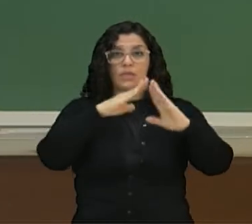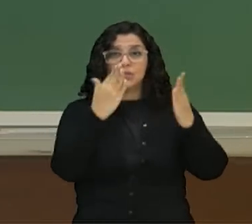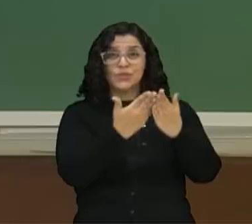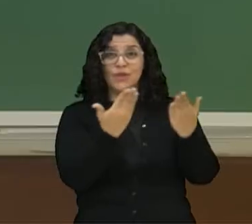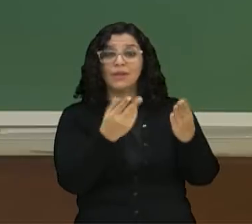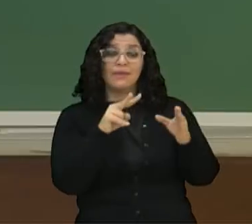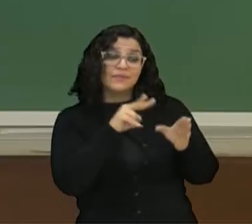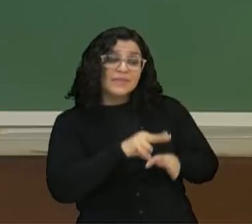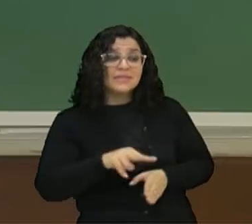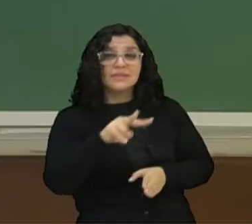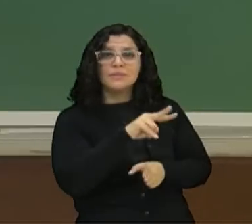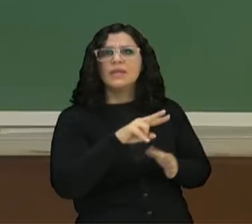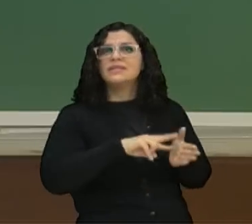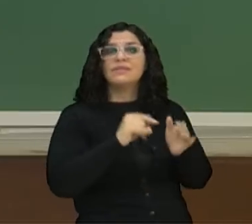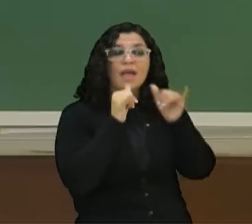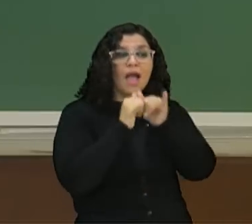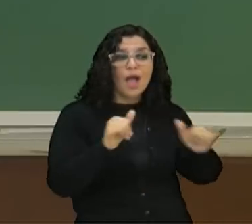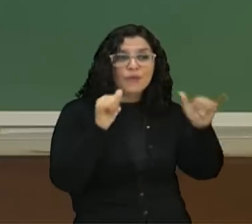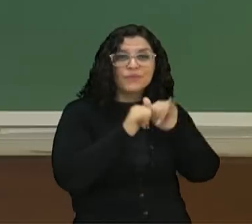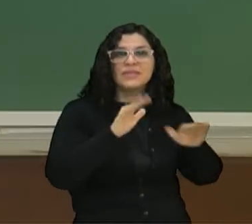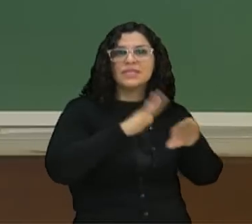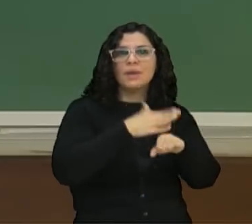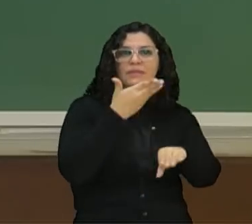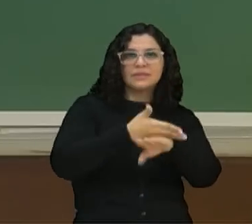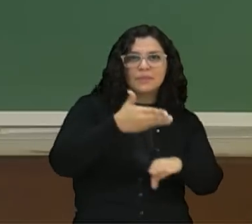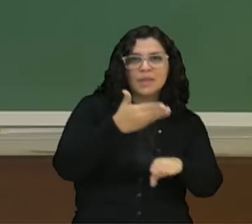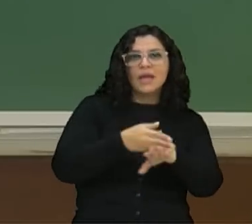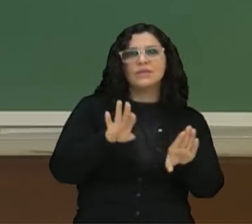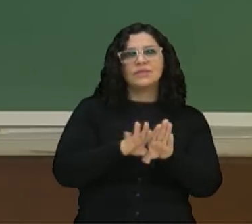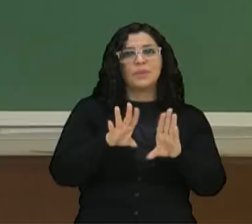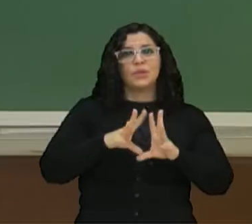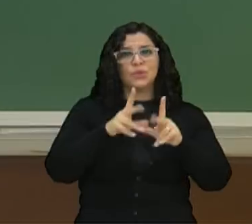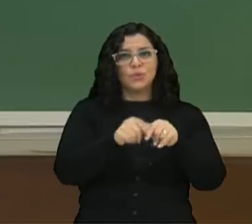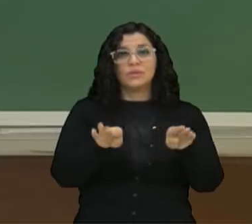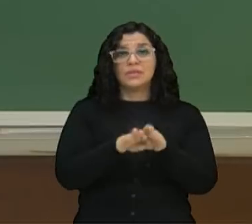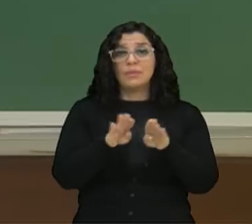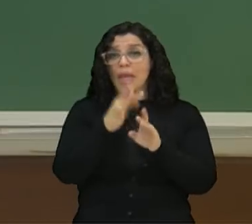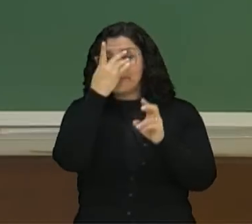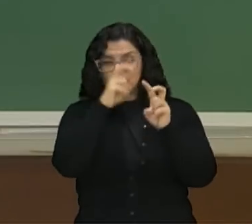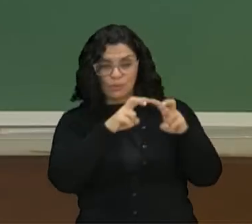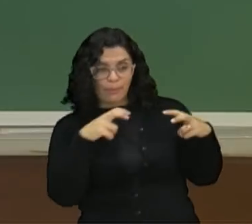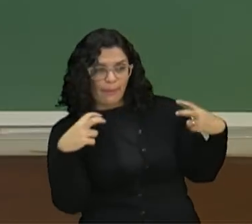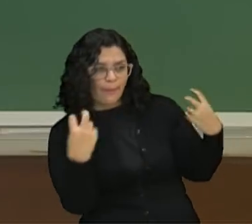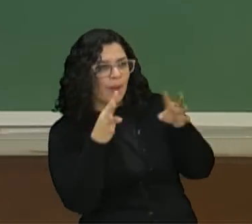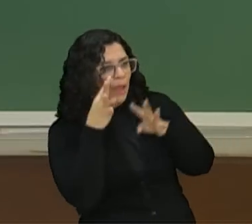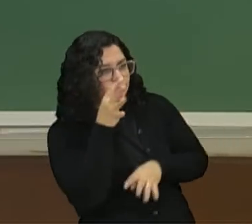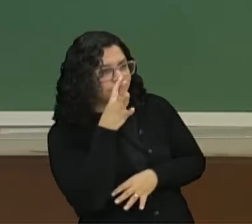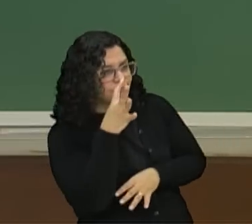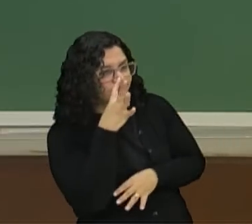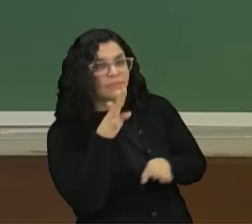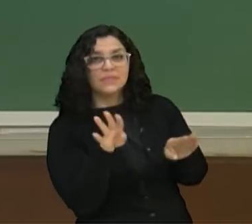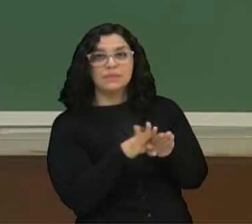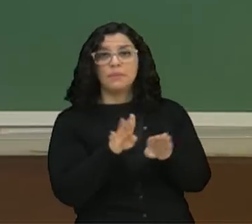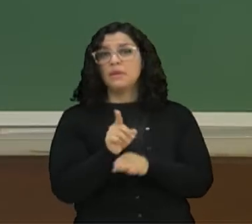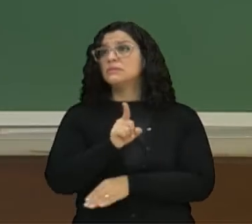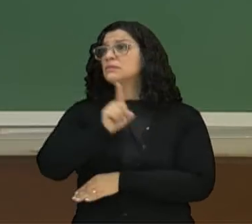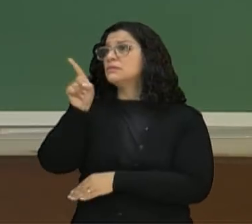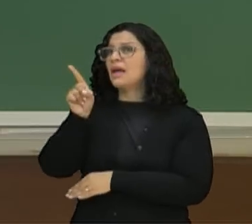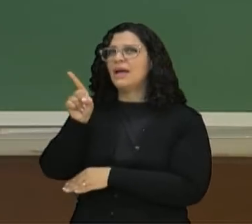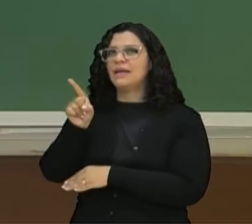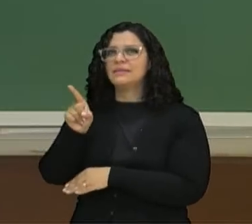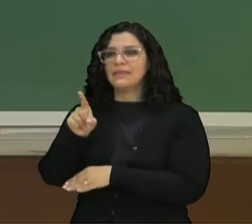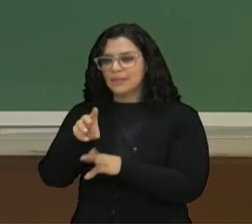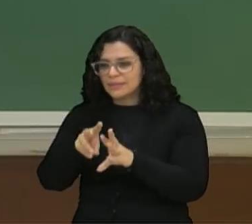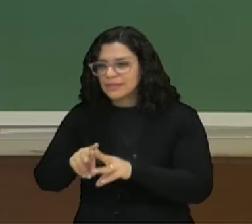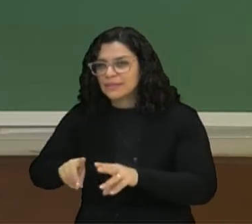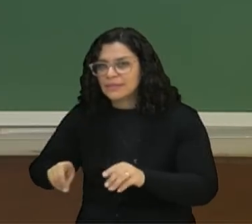visibilidade, a questão da divulgação, da filmagem, né, enfim, tem mais público assistindo e que lá no barro, lá